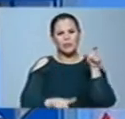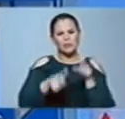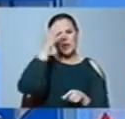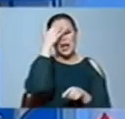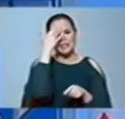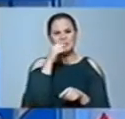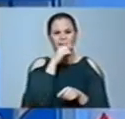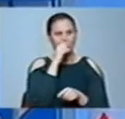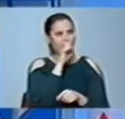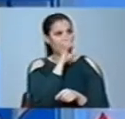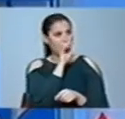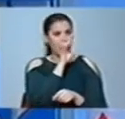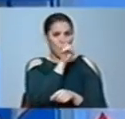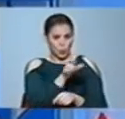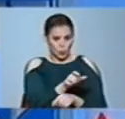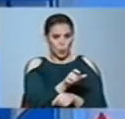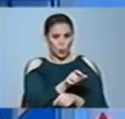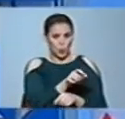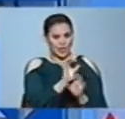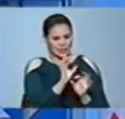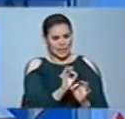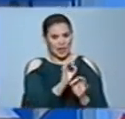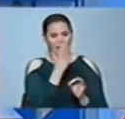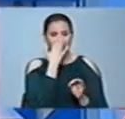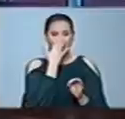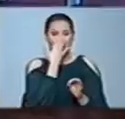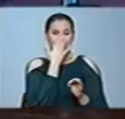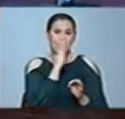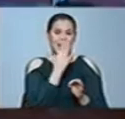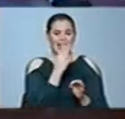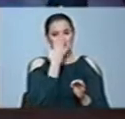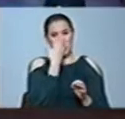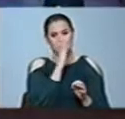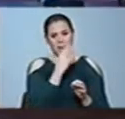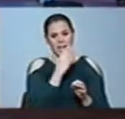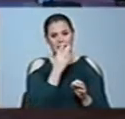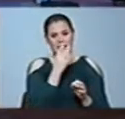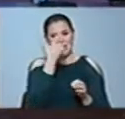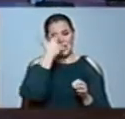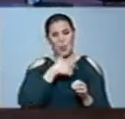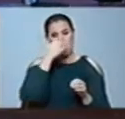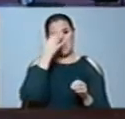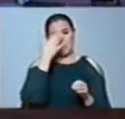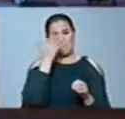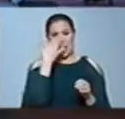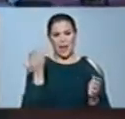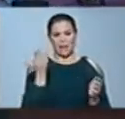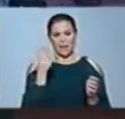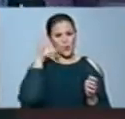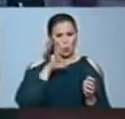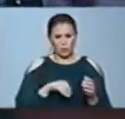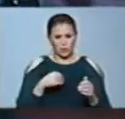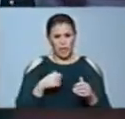época incrível mas é uma coisa que eu fizesse o contrário assim ou como se fosse lá por ser pobre não só isso